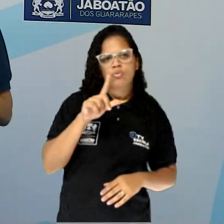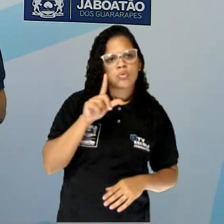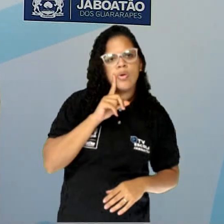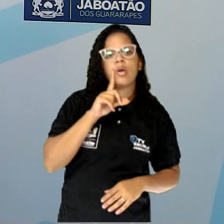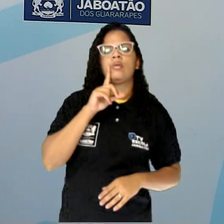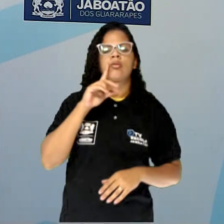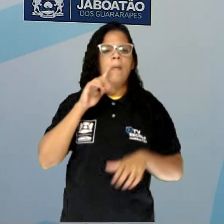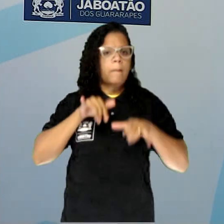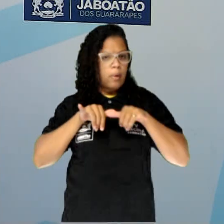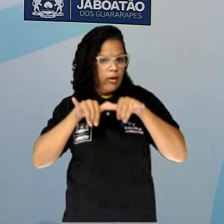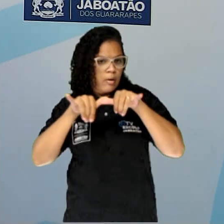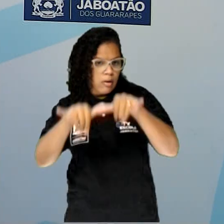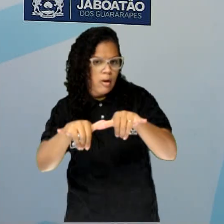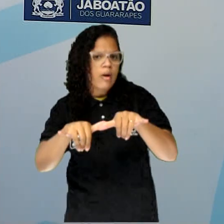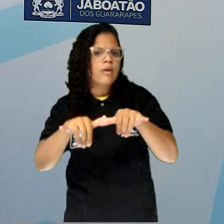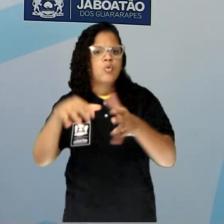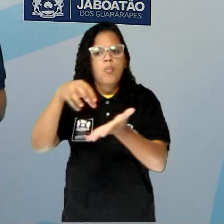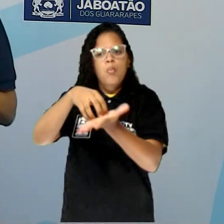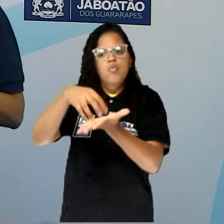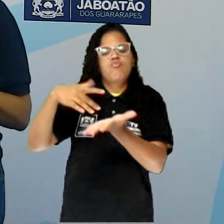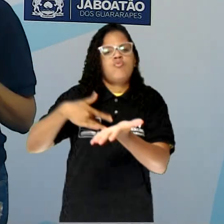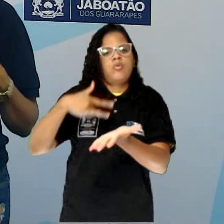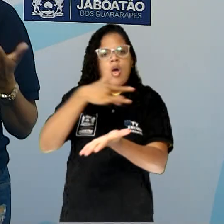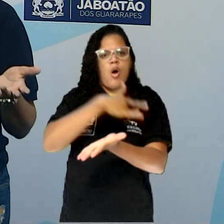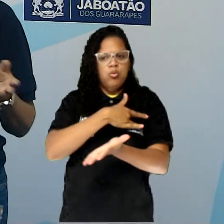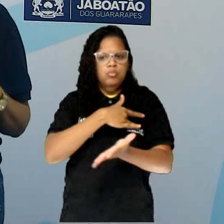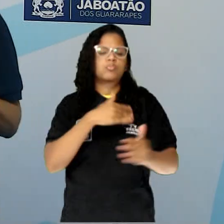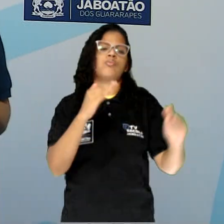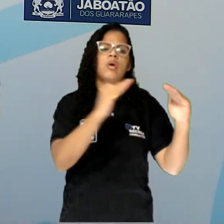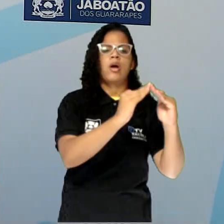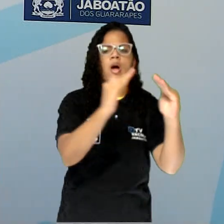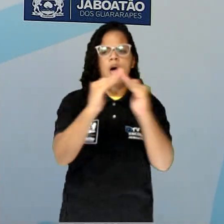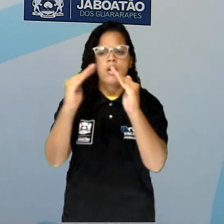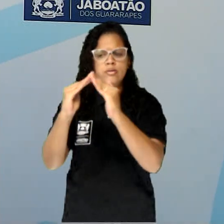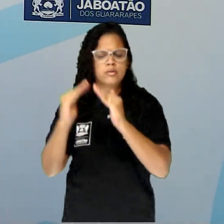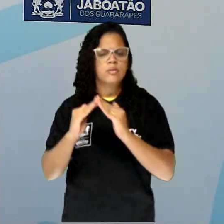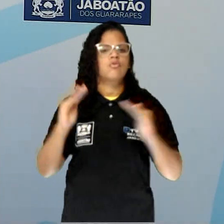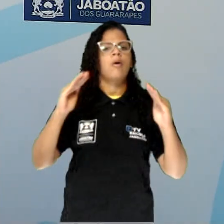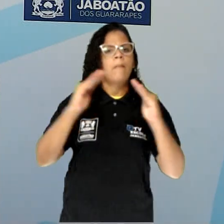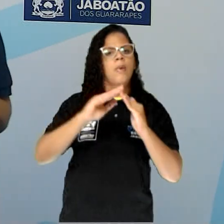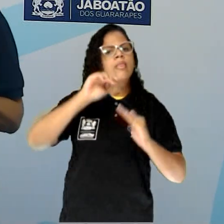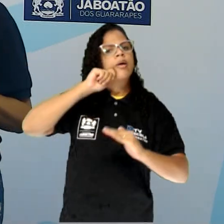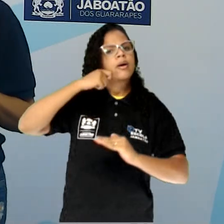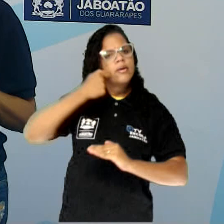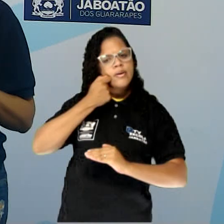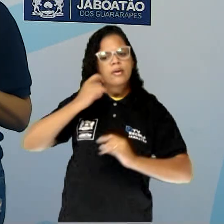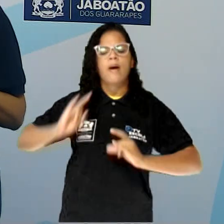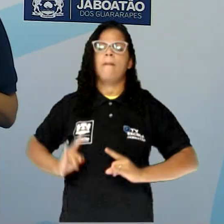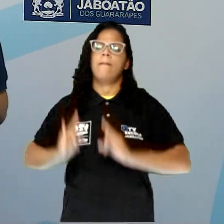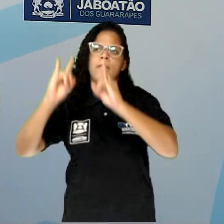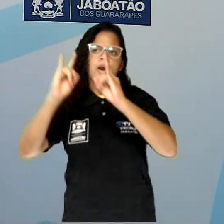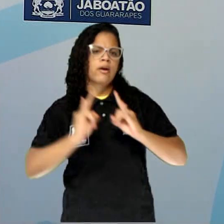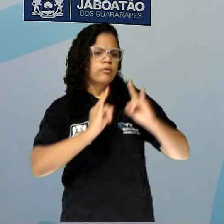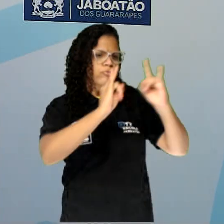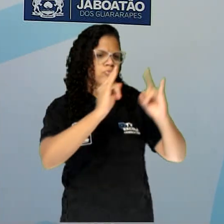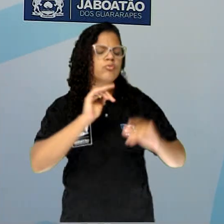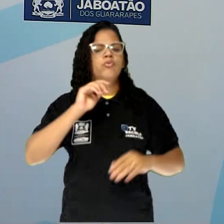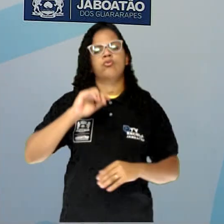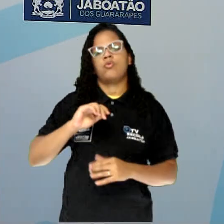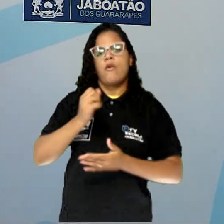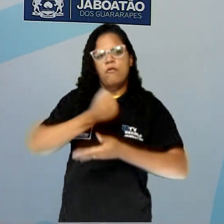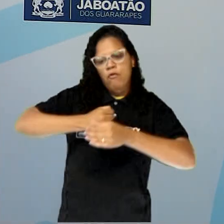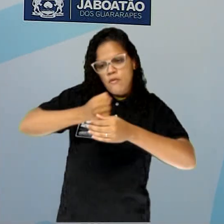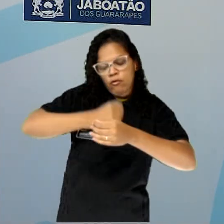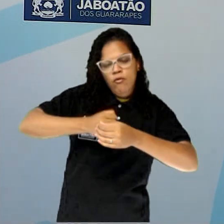postos de saúde, moradias, padaria, prédios, farmácia,